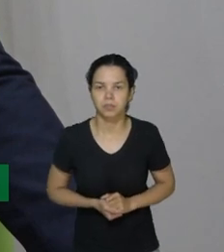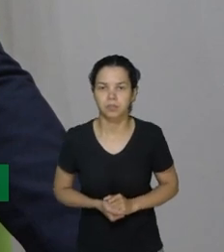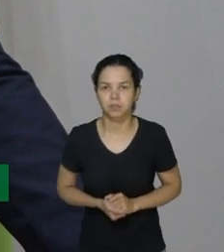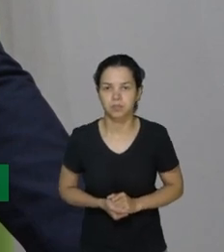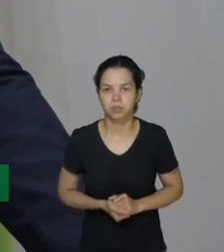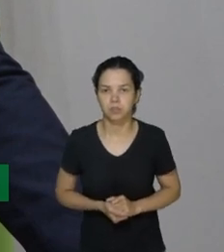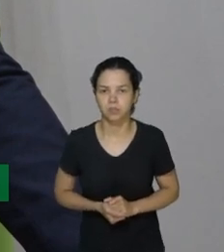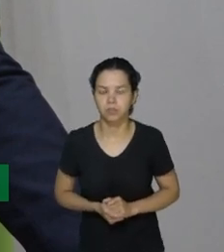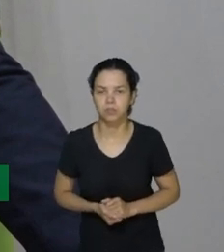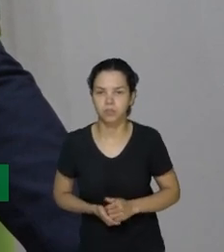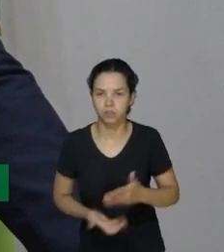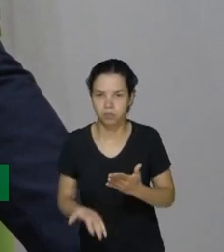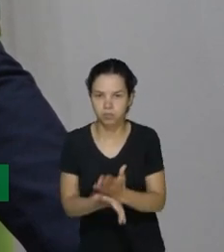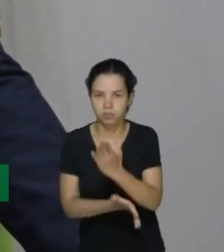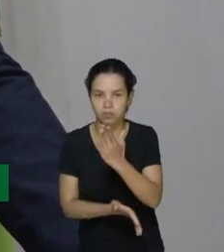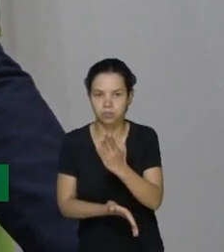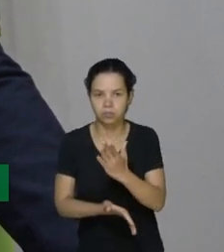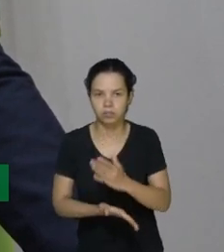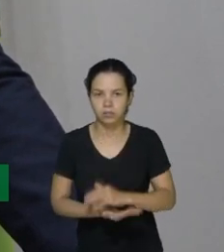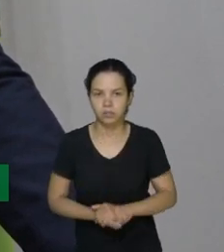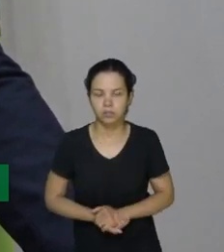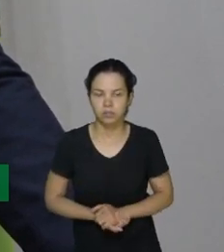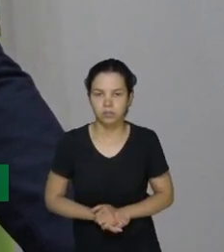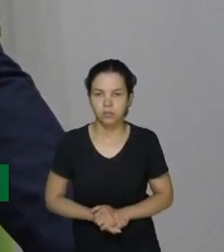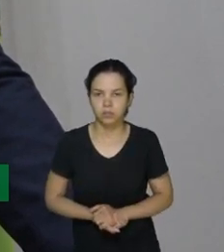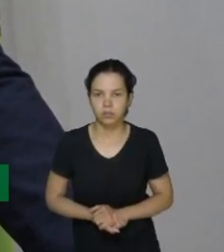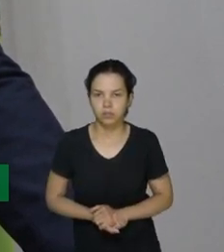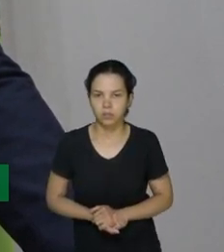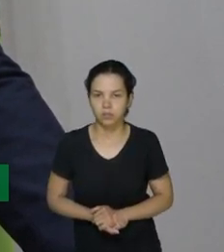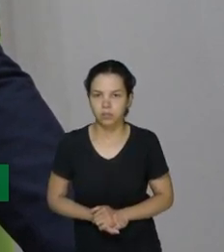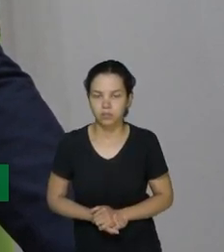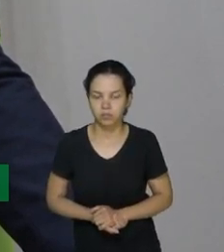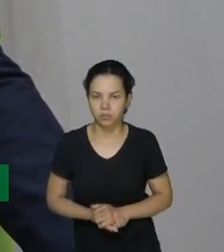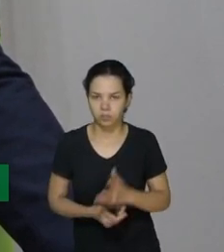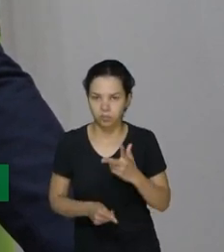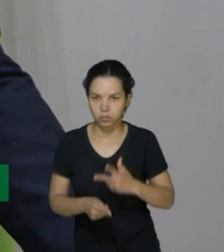E passou, coberto pelos louros da vitória.